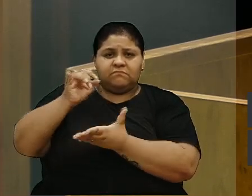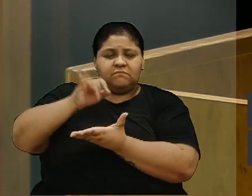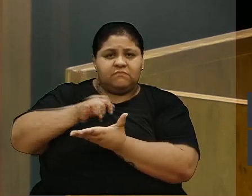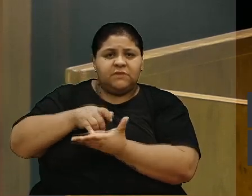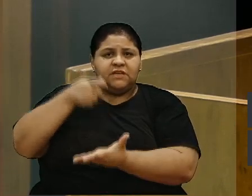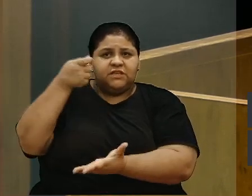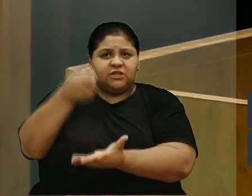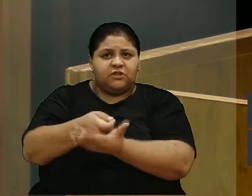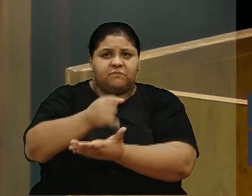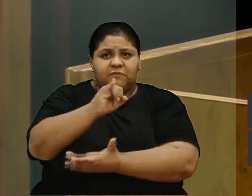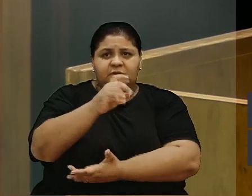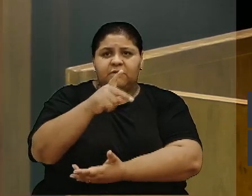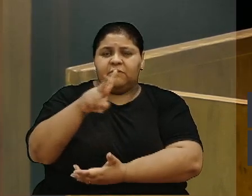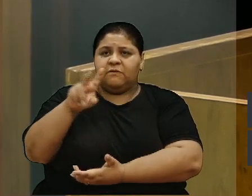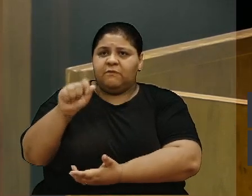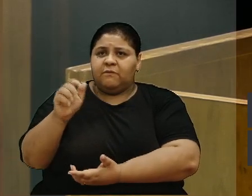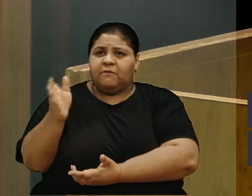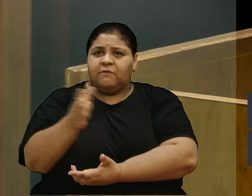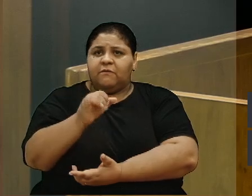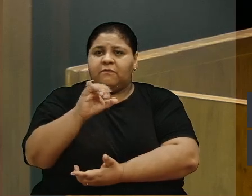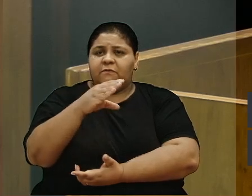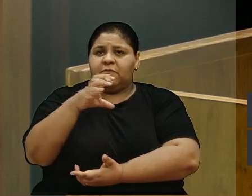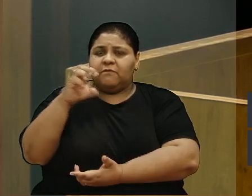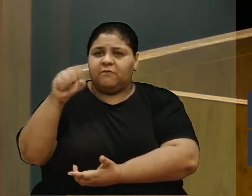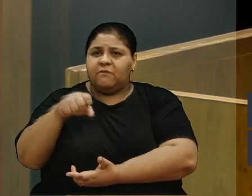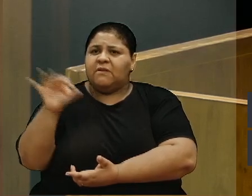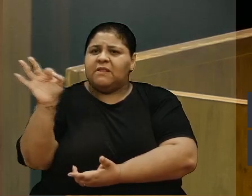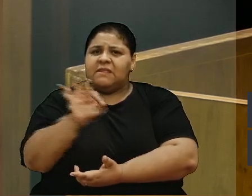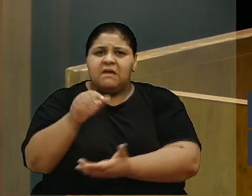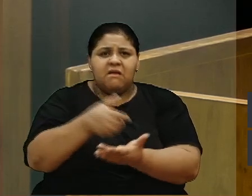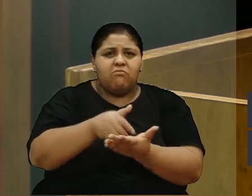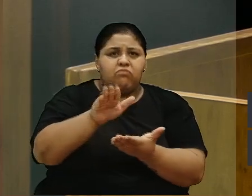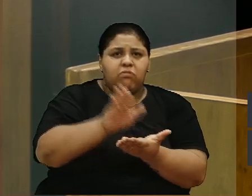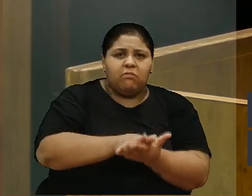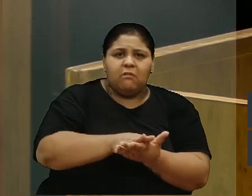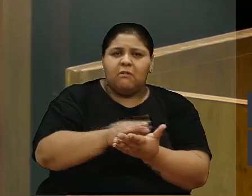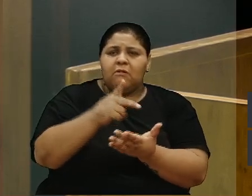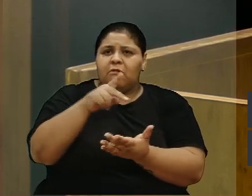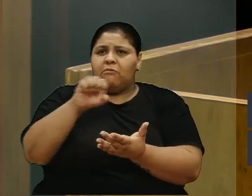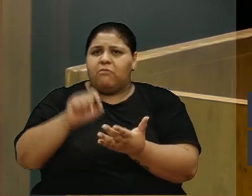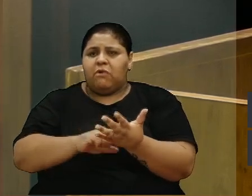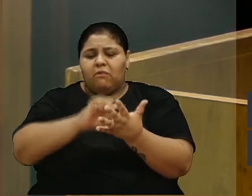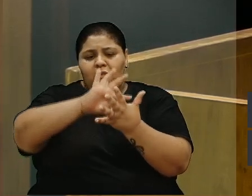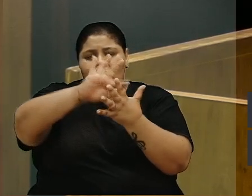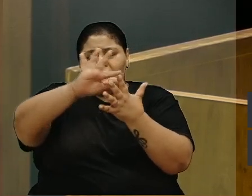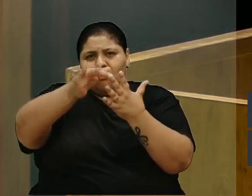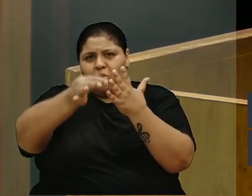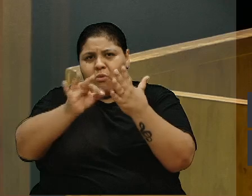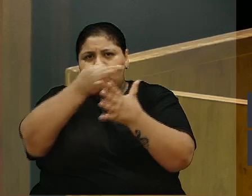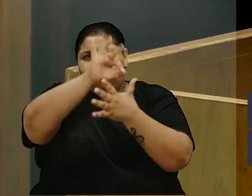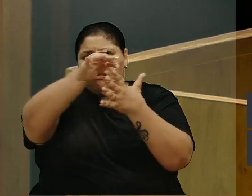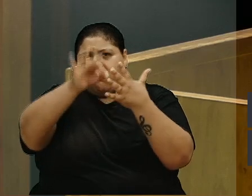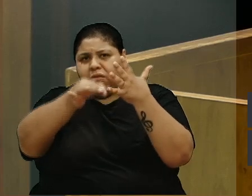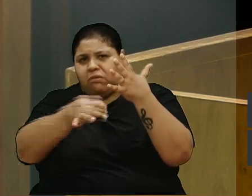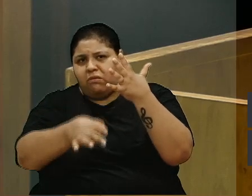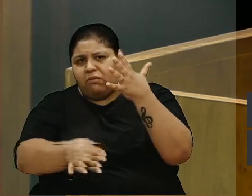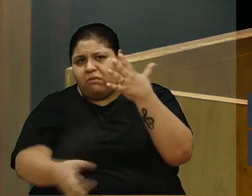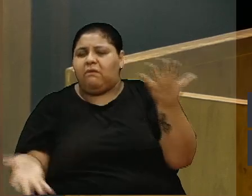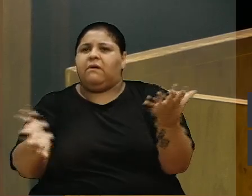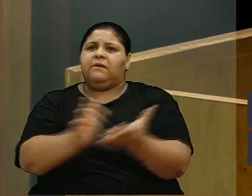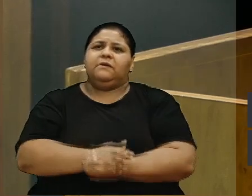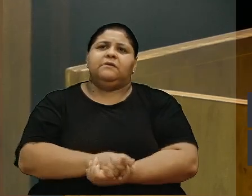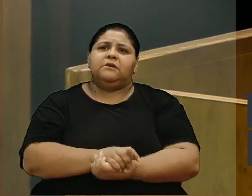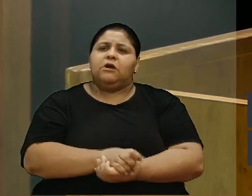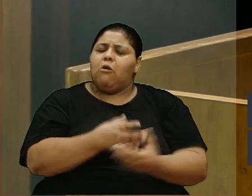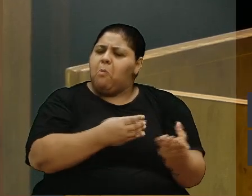paga IPVA, ICMS de combustíveis, taxas e multas, PIS e CONFINS sobre combustíveis, né? Então, é uma